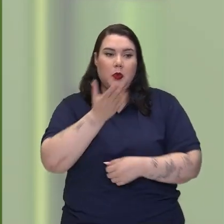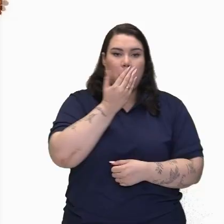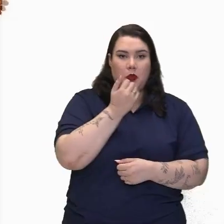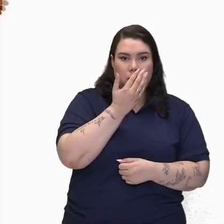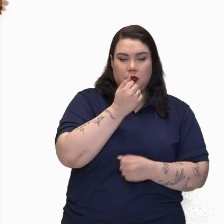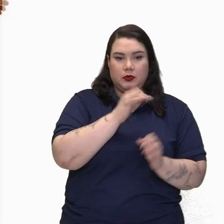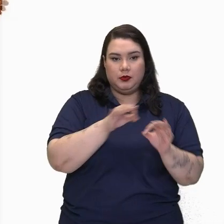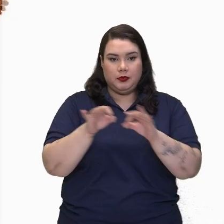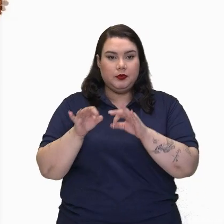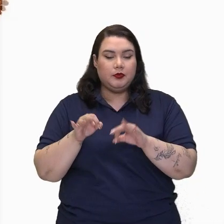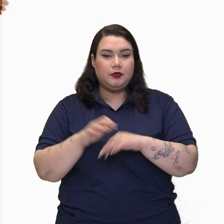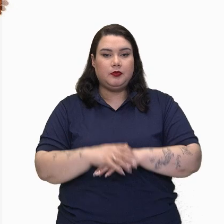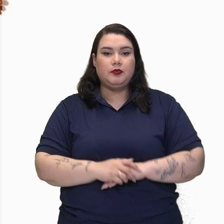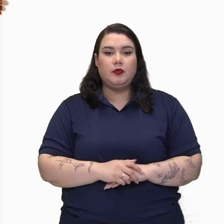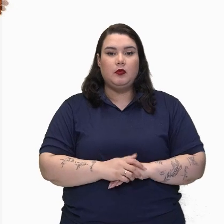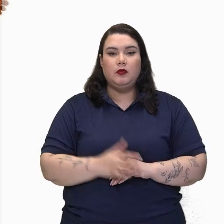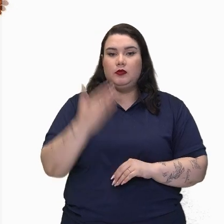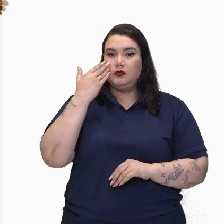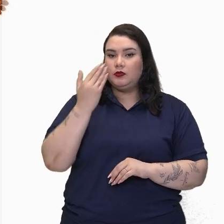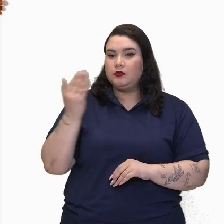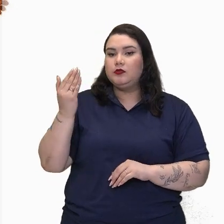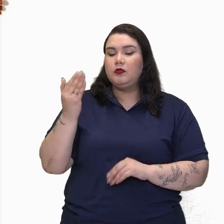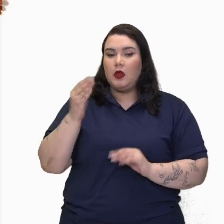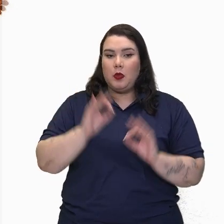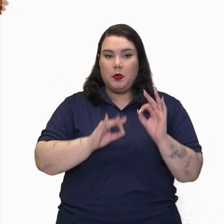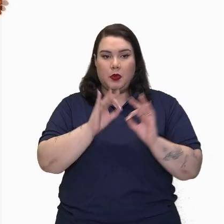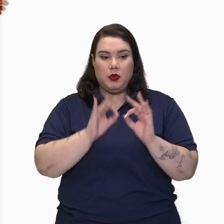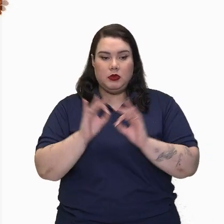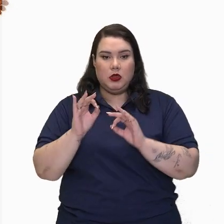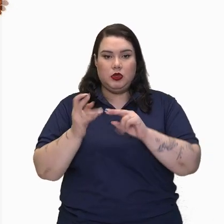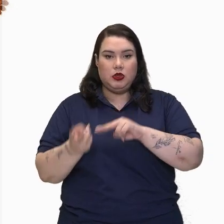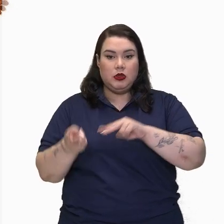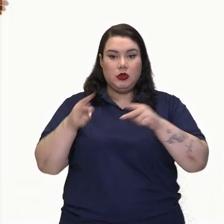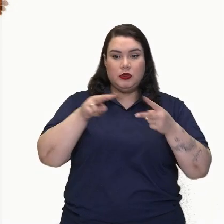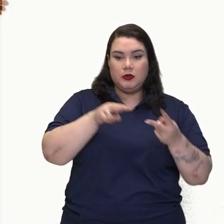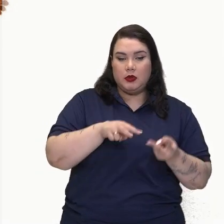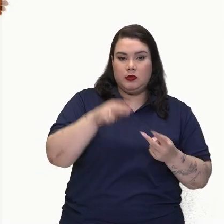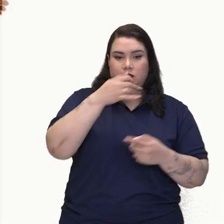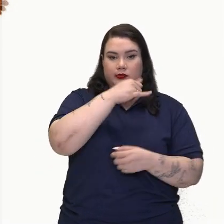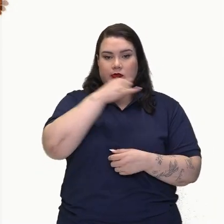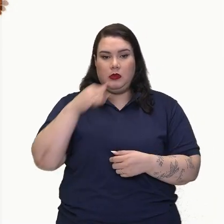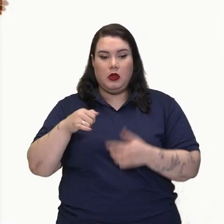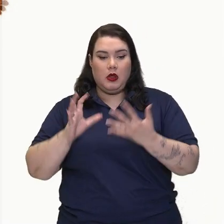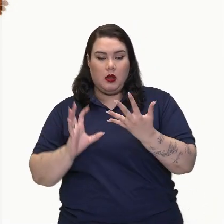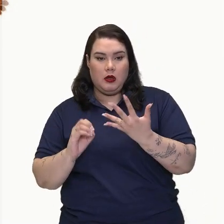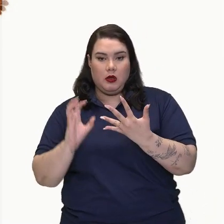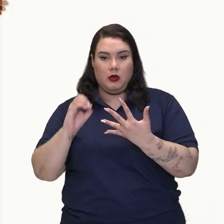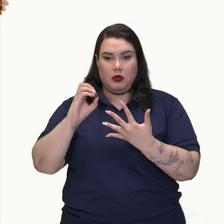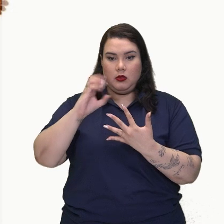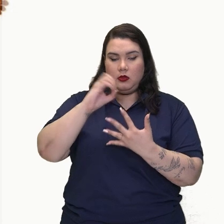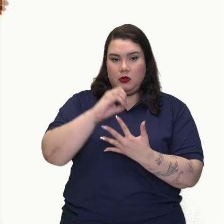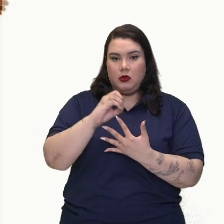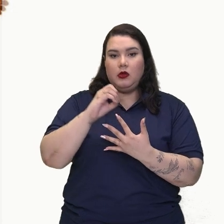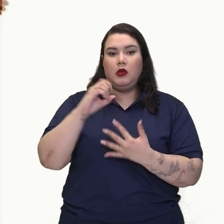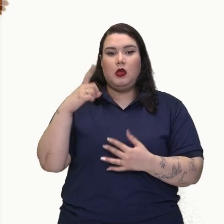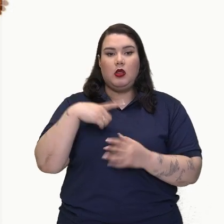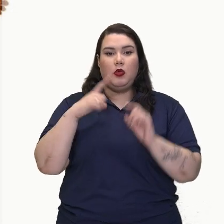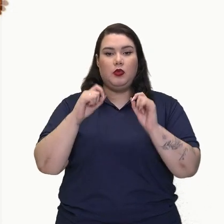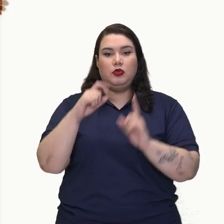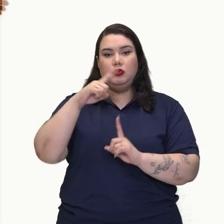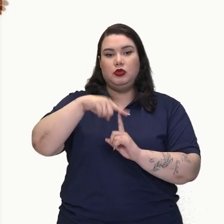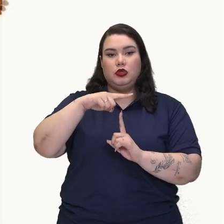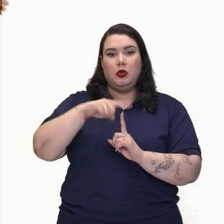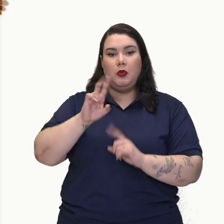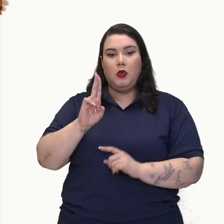nosso exemplo. Olha só, o processo de transferência de energia na cadeia alimentar, ela é unidirecional.